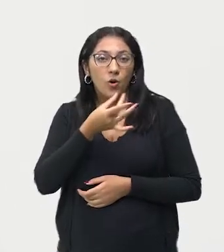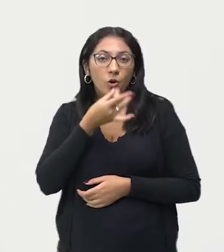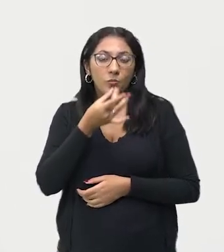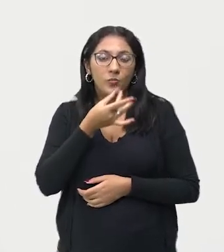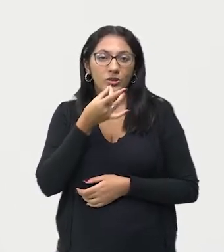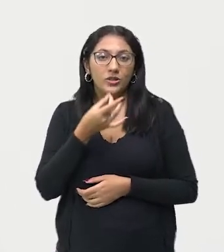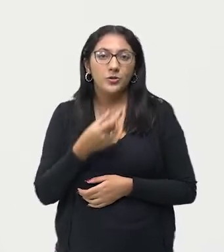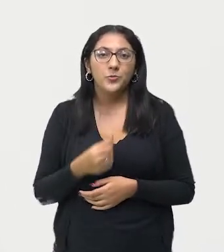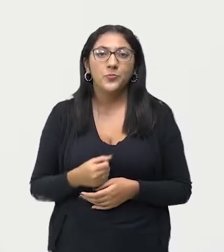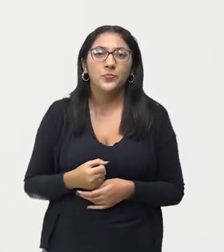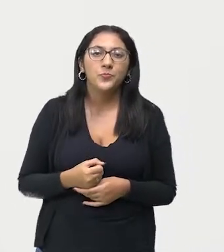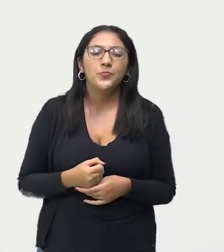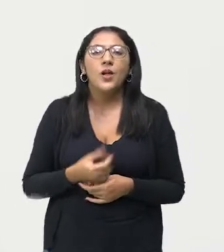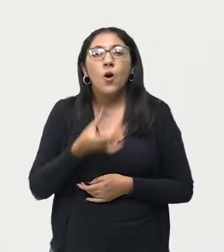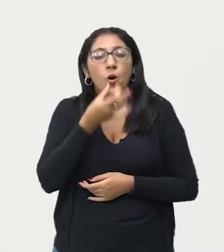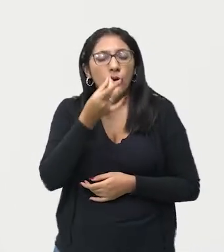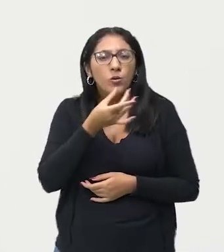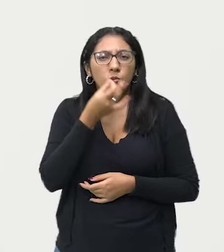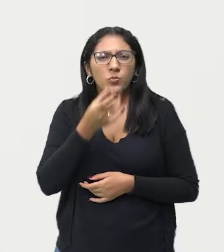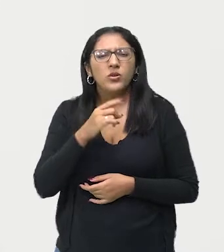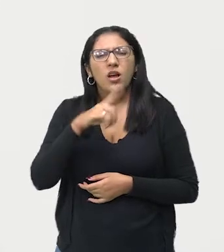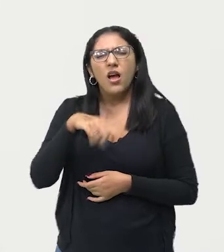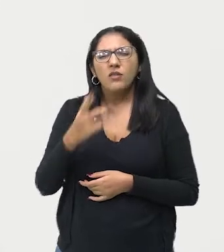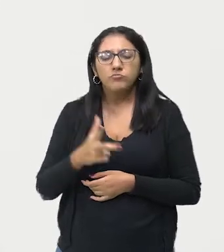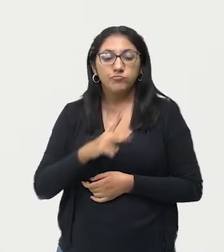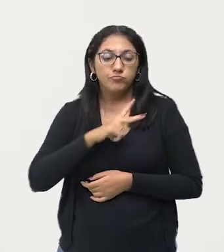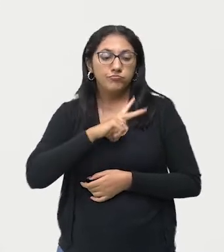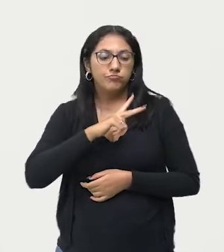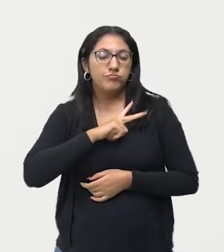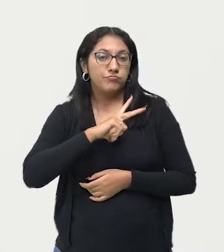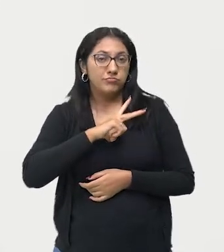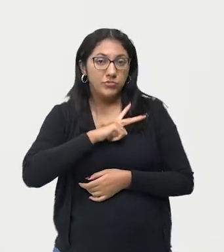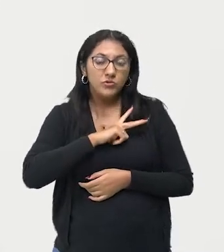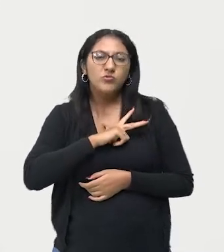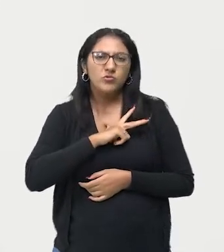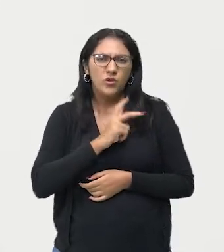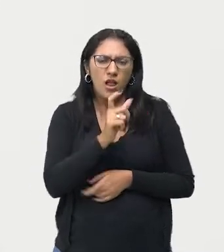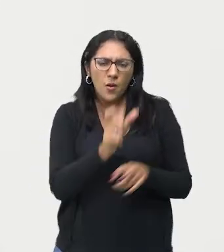Opinião. Opinião é o modo pessoal e